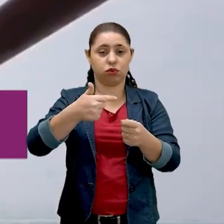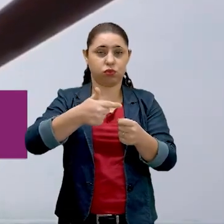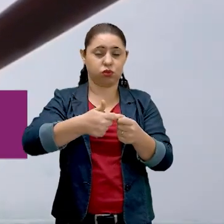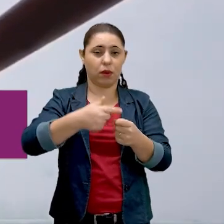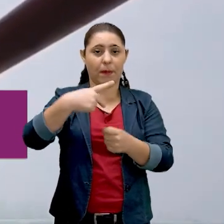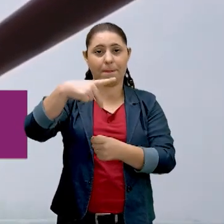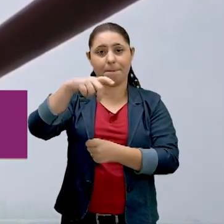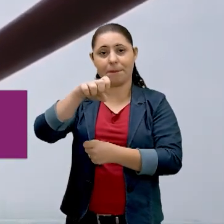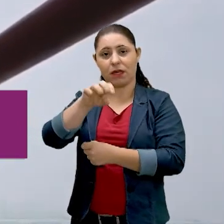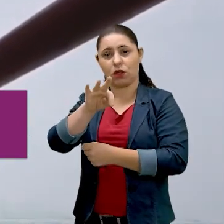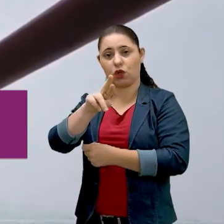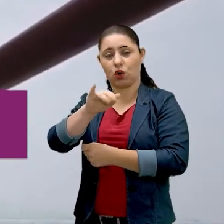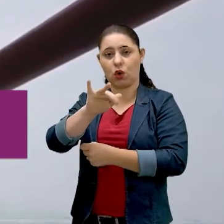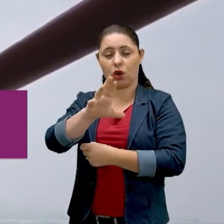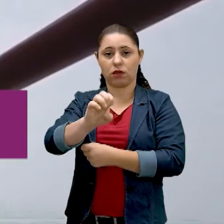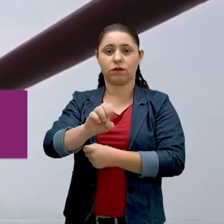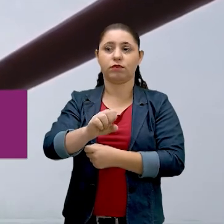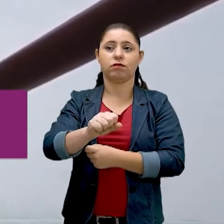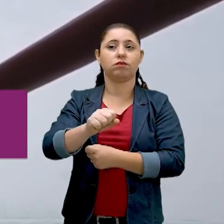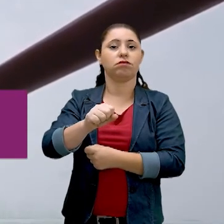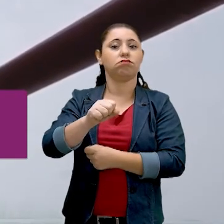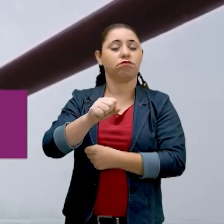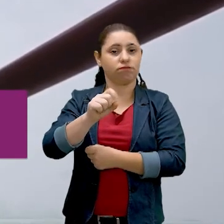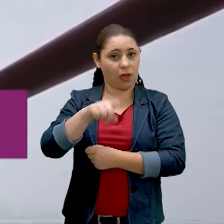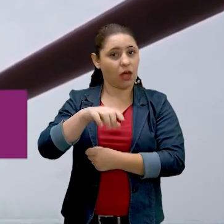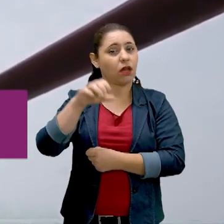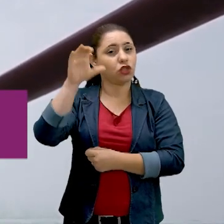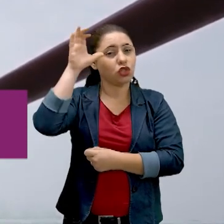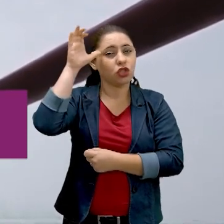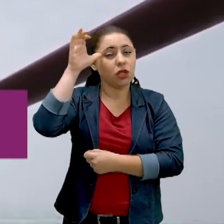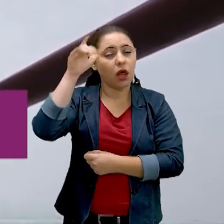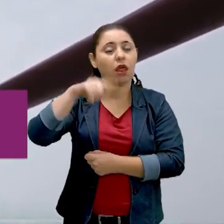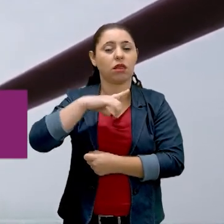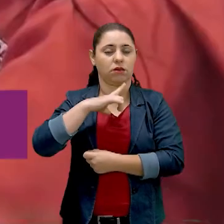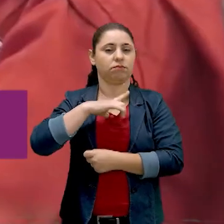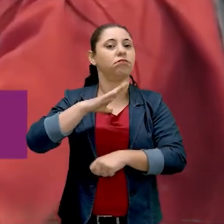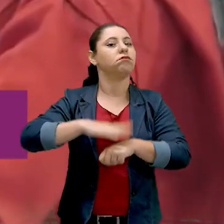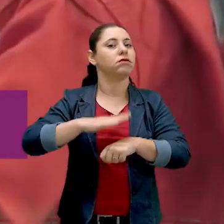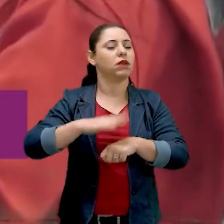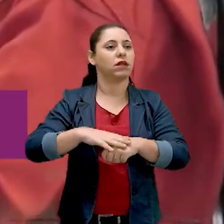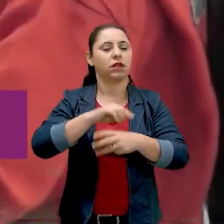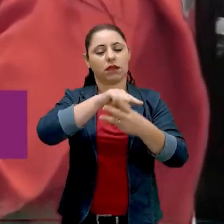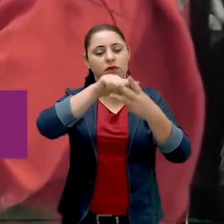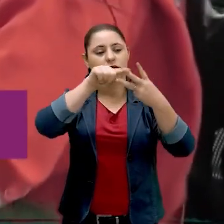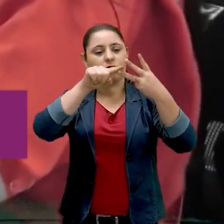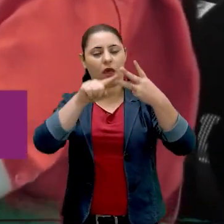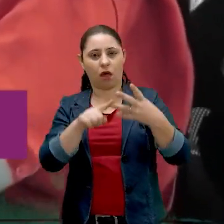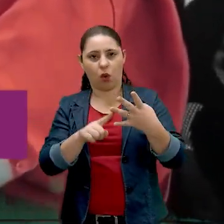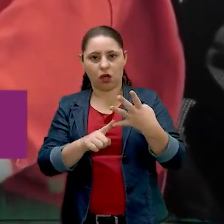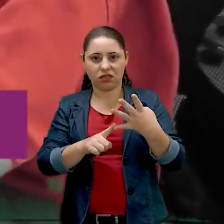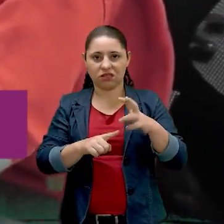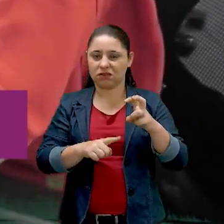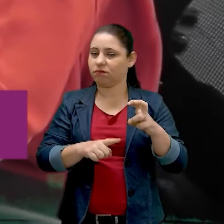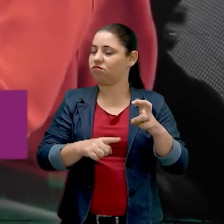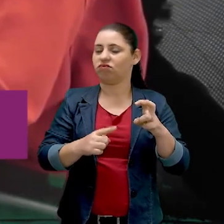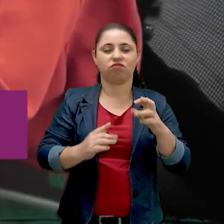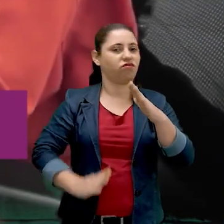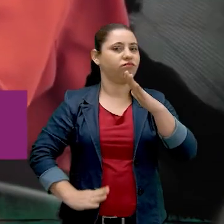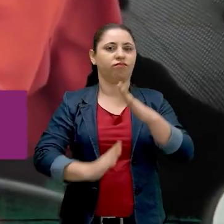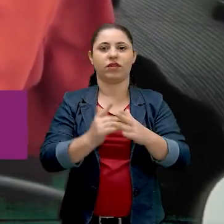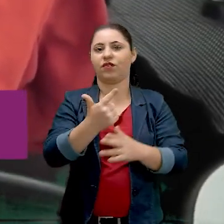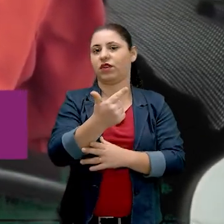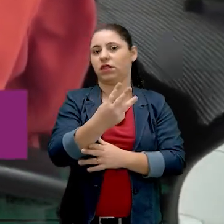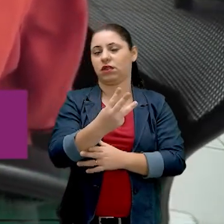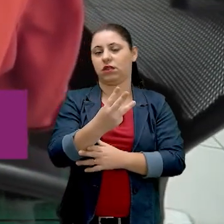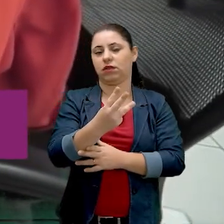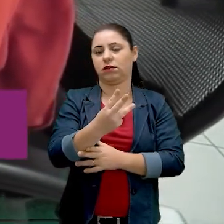23,77% do petróleo russo. O petróleo chinês vem da Rússia. Então, se somar o segundo, terceiro, quarto e quinto, não